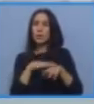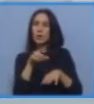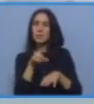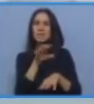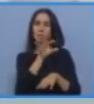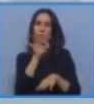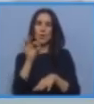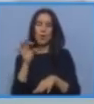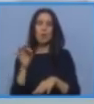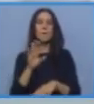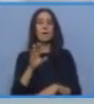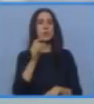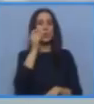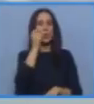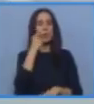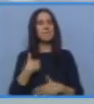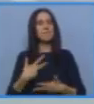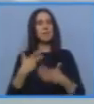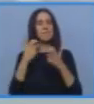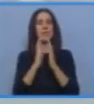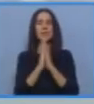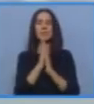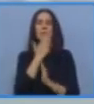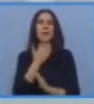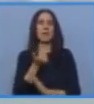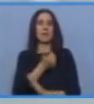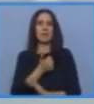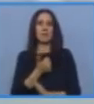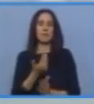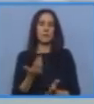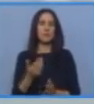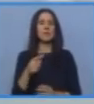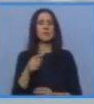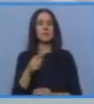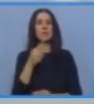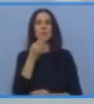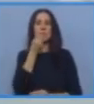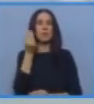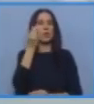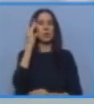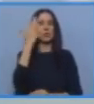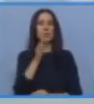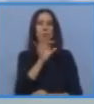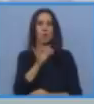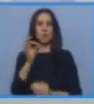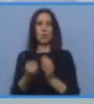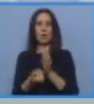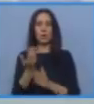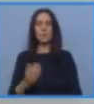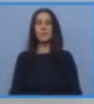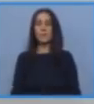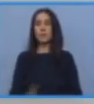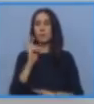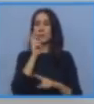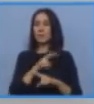mas ele queria uma igreja que fosse bela e, portanto, queria o melhor que havia. E vale a pena, por certo, visitar